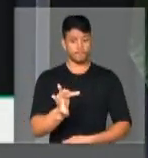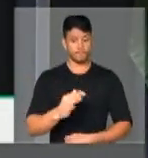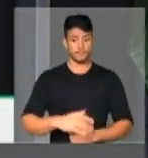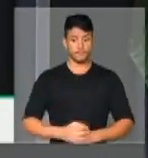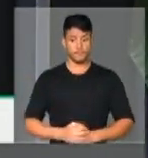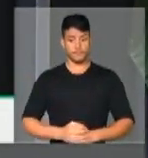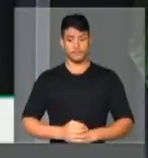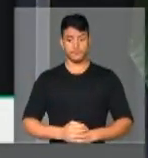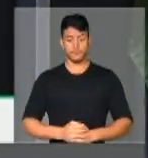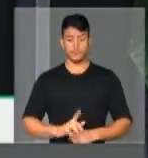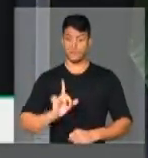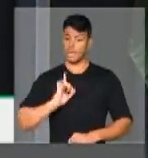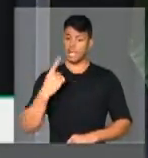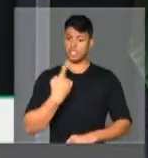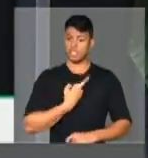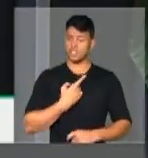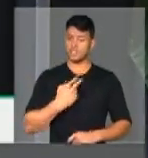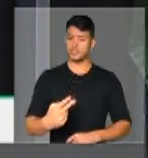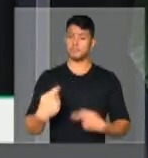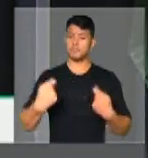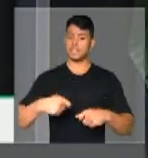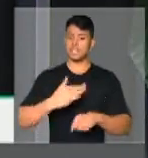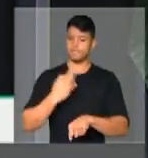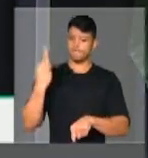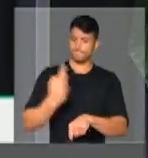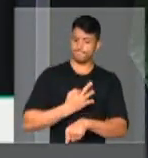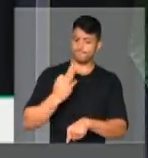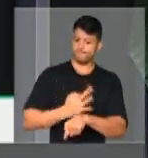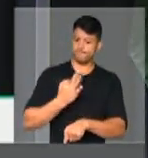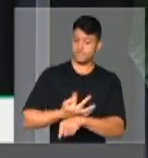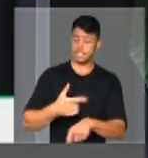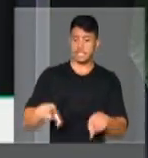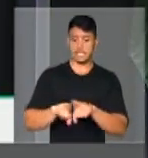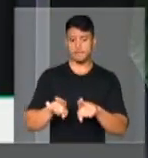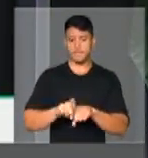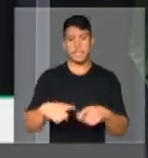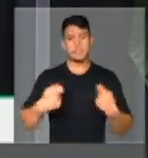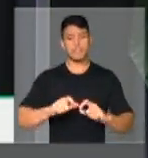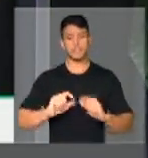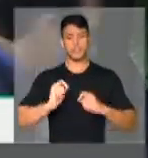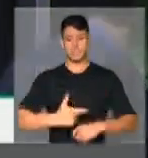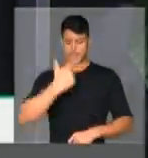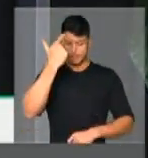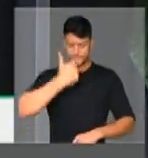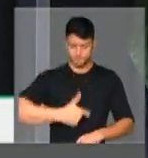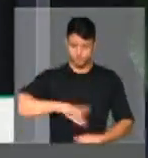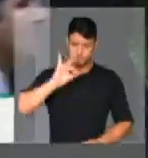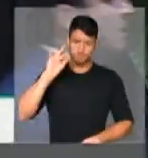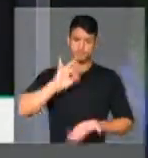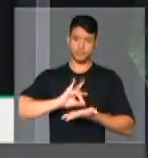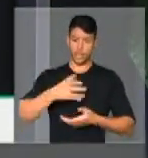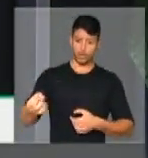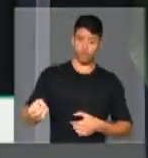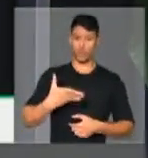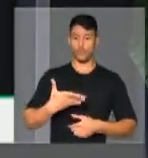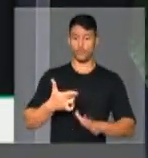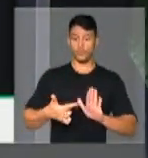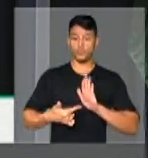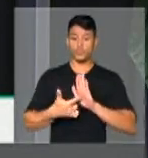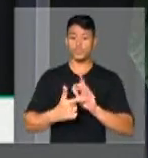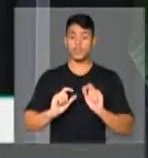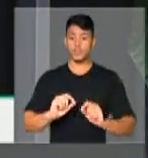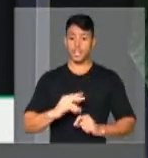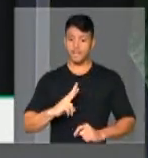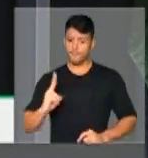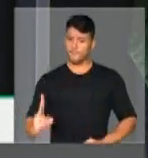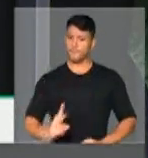não apenas resistir, é preciso reexistir, afirmando os valores da ética